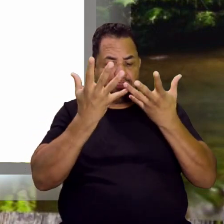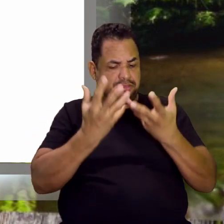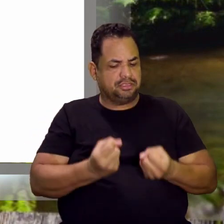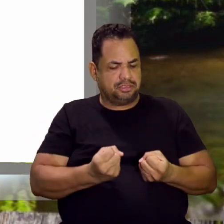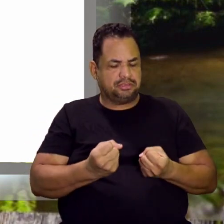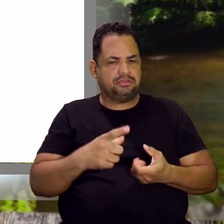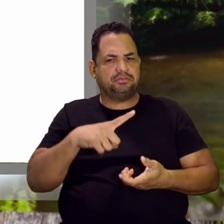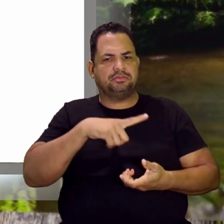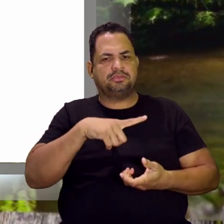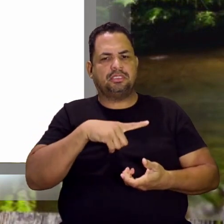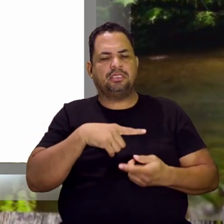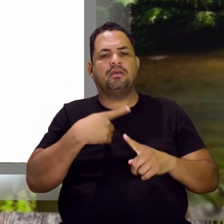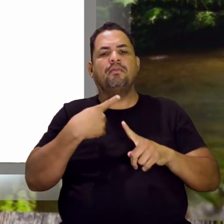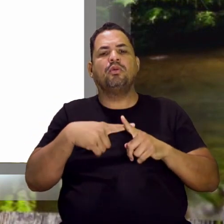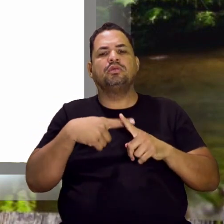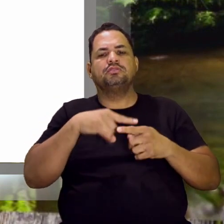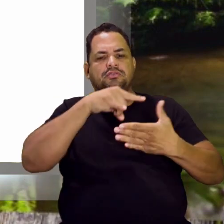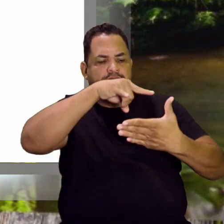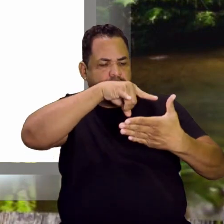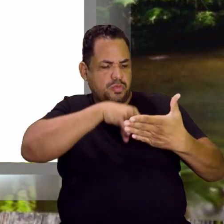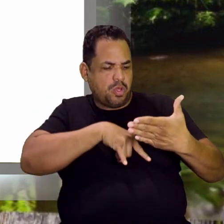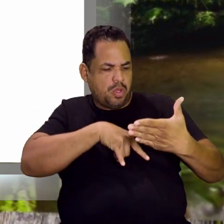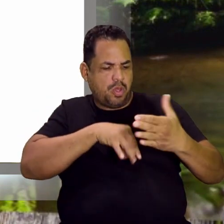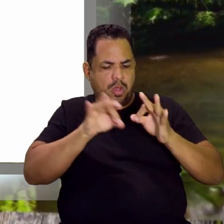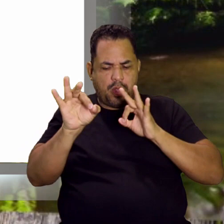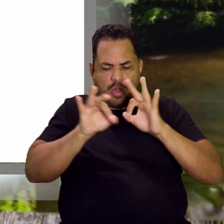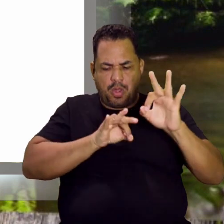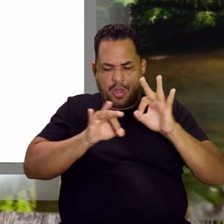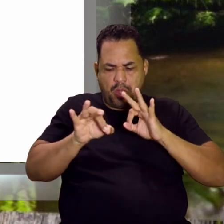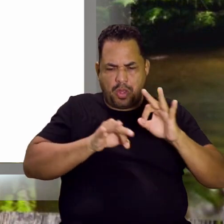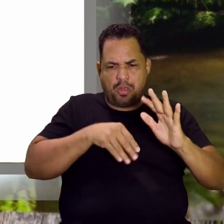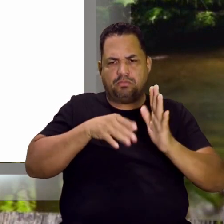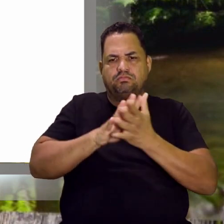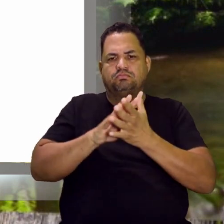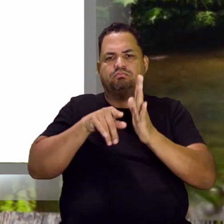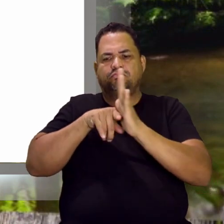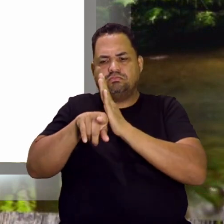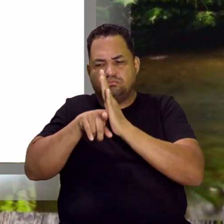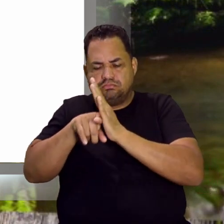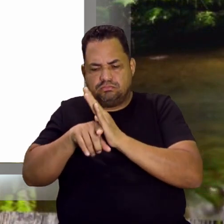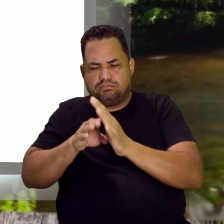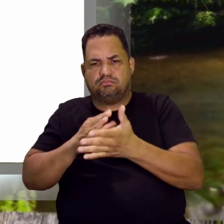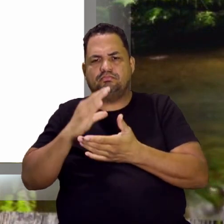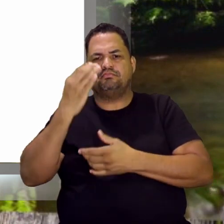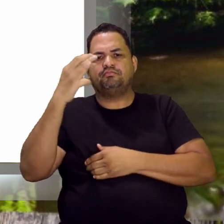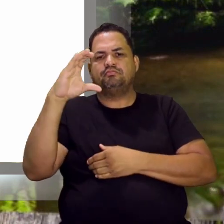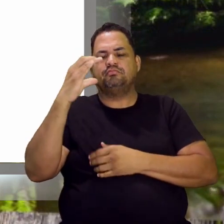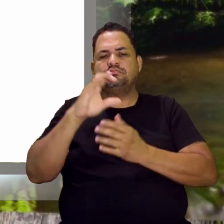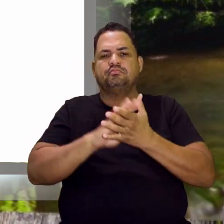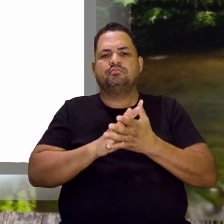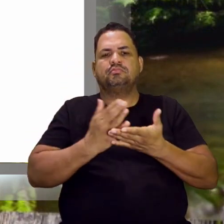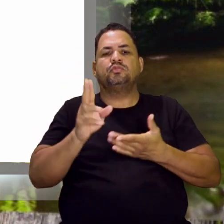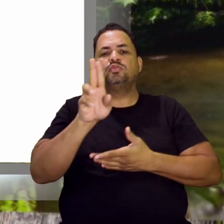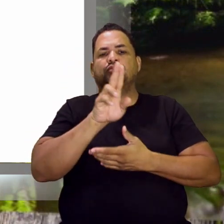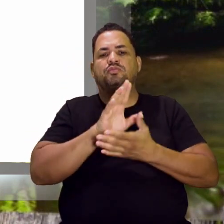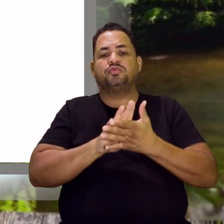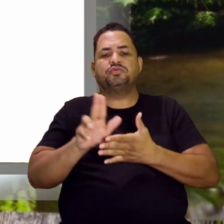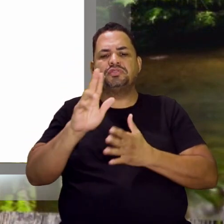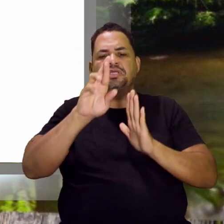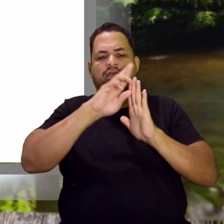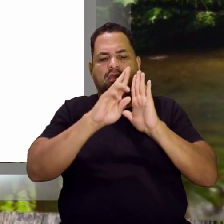porque eu segui protocolos, né, de pesquisa. Eu agi conforme regras que